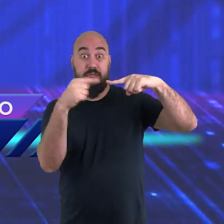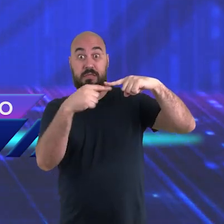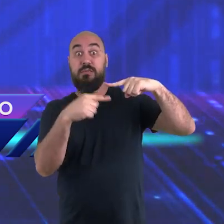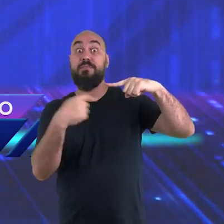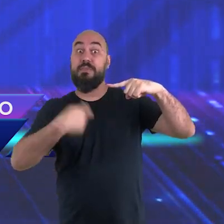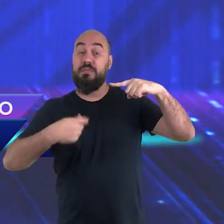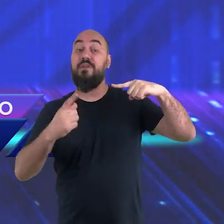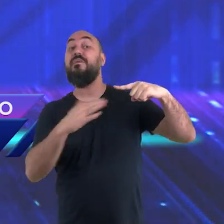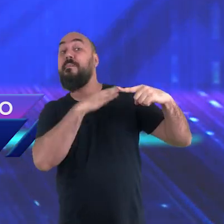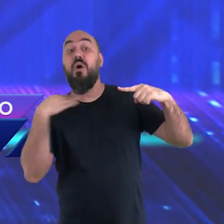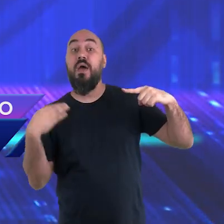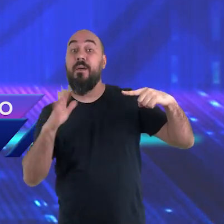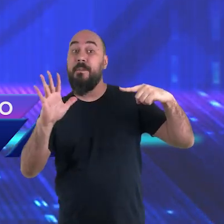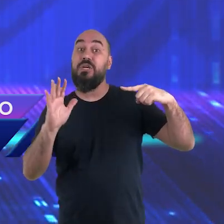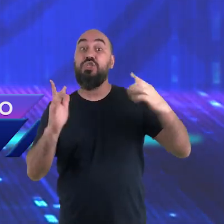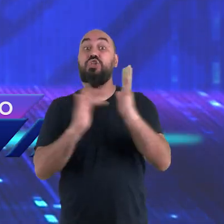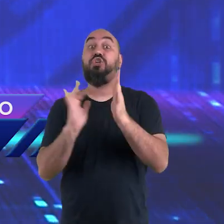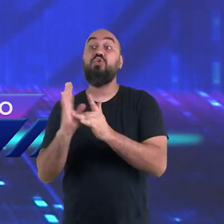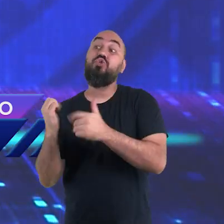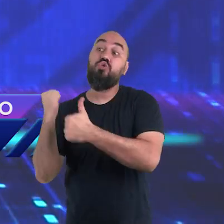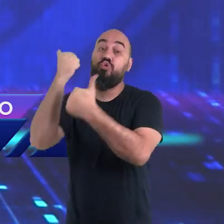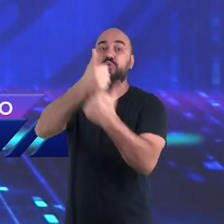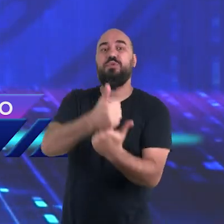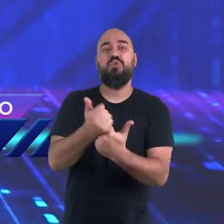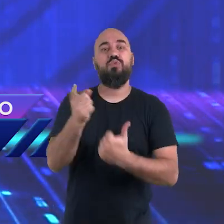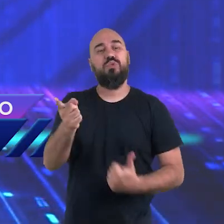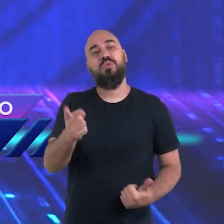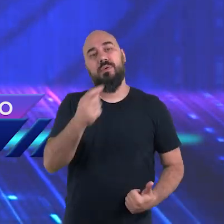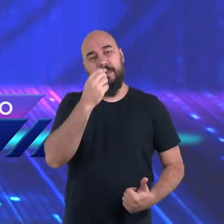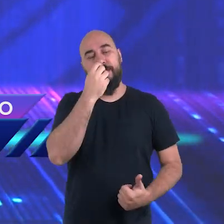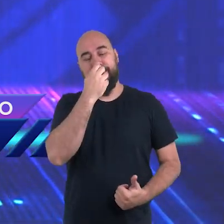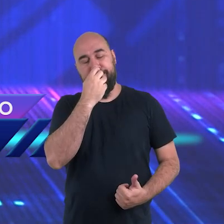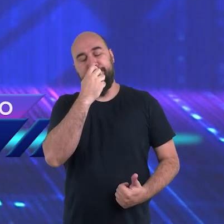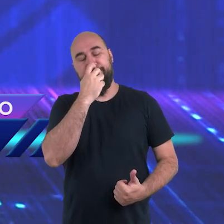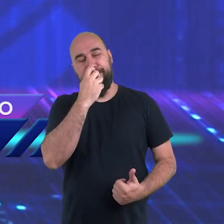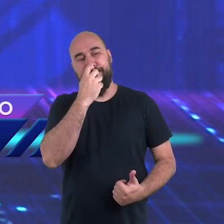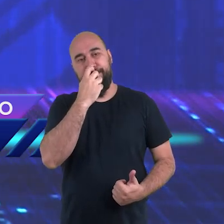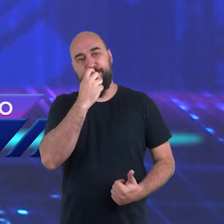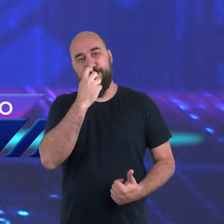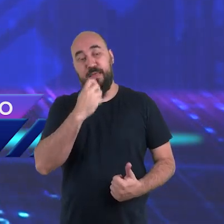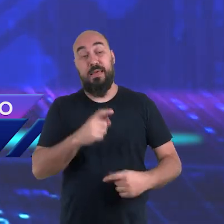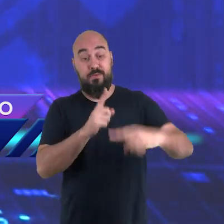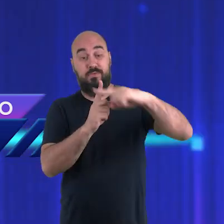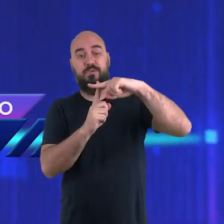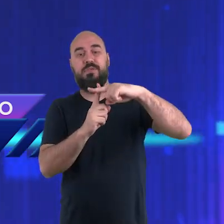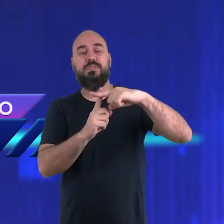era fruto para uma confirmação de fé.